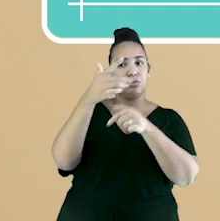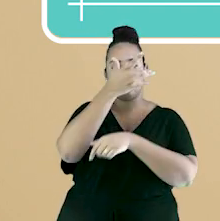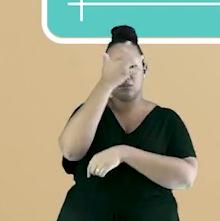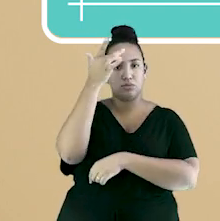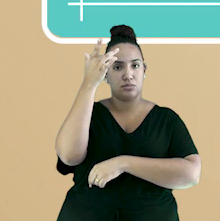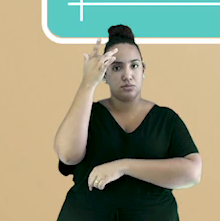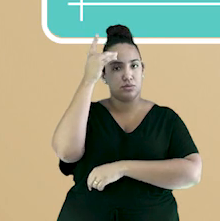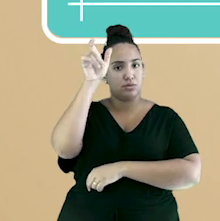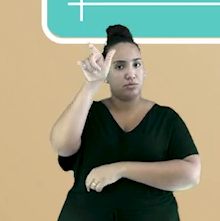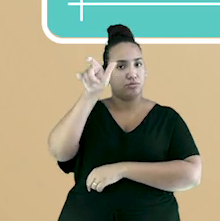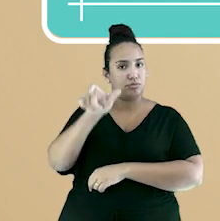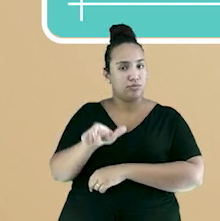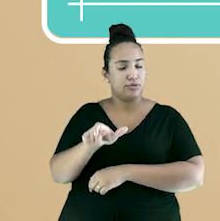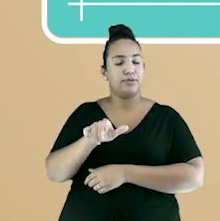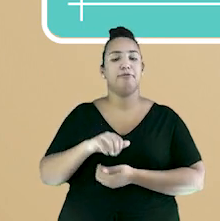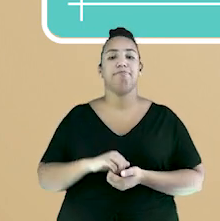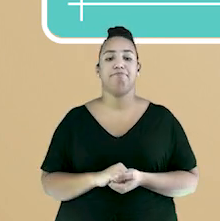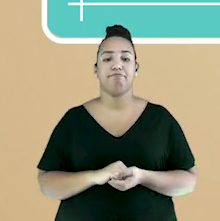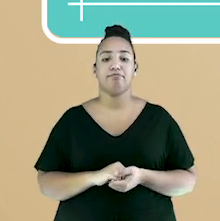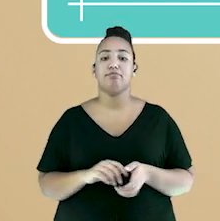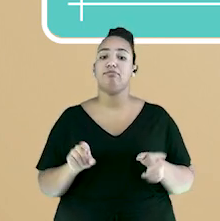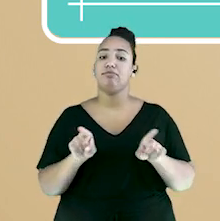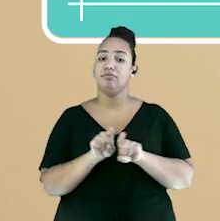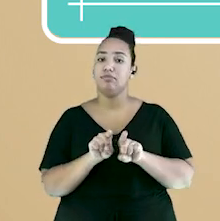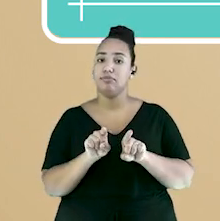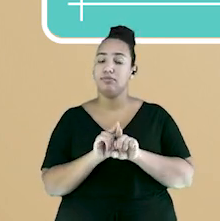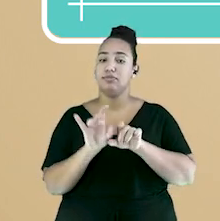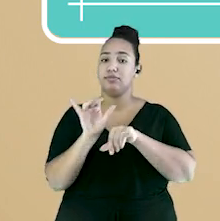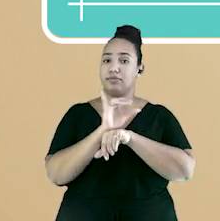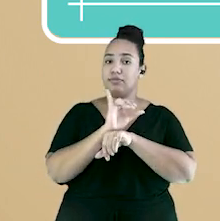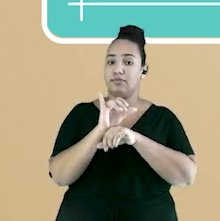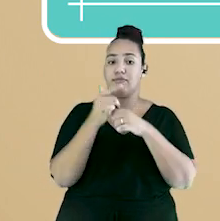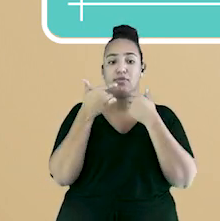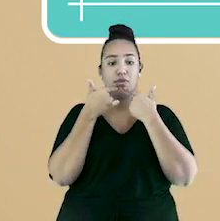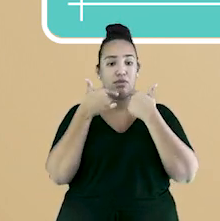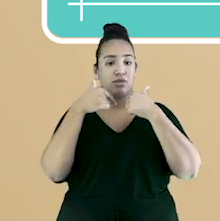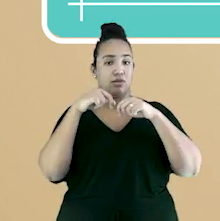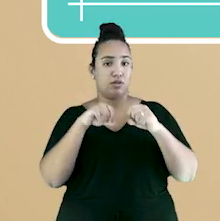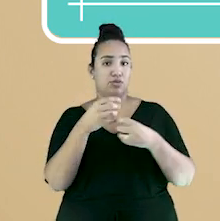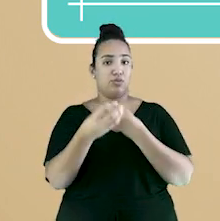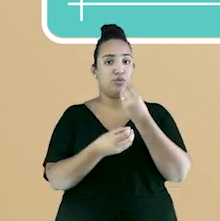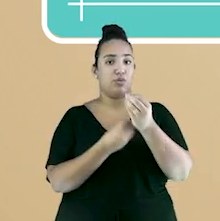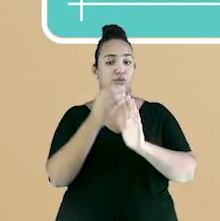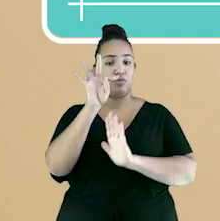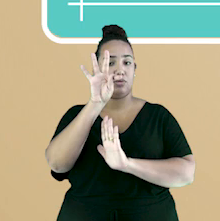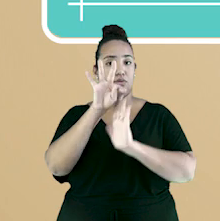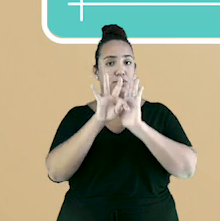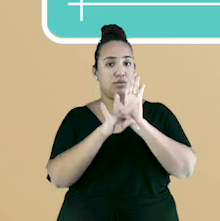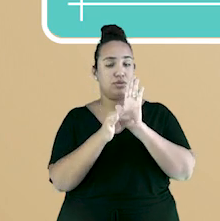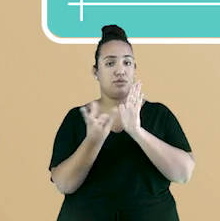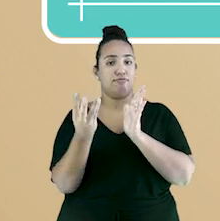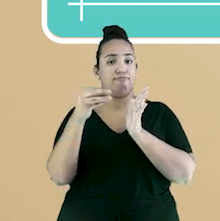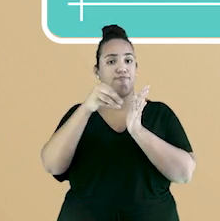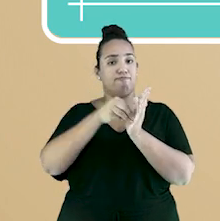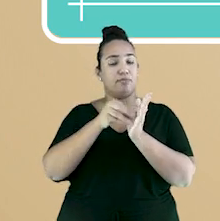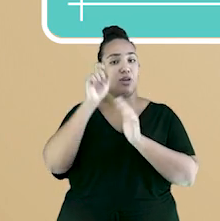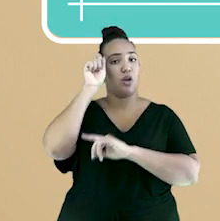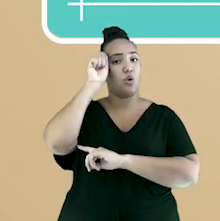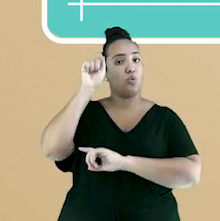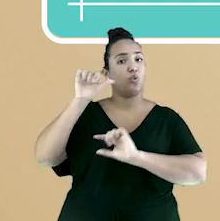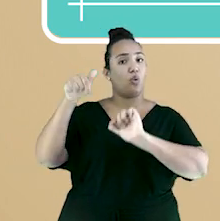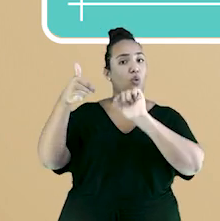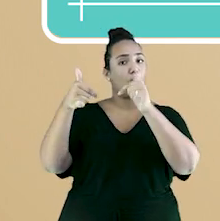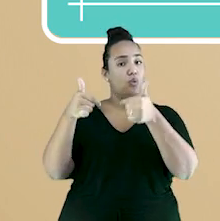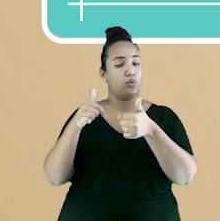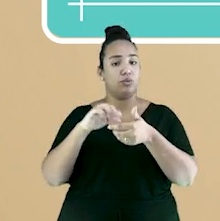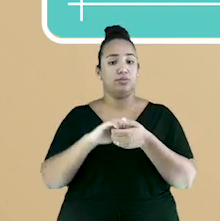texto, citação literal e sua formatação em paráfrase. Também as pistas linguísticas responsáveis por introduzir no texto a posição do